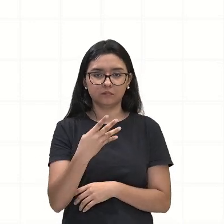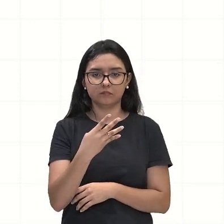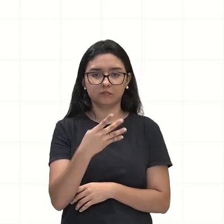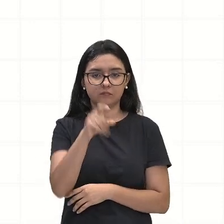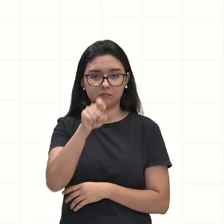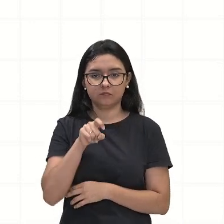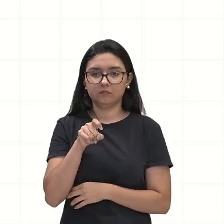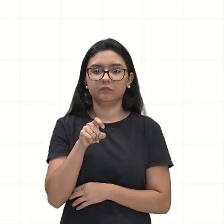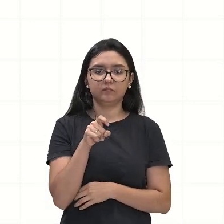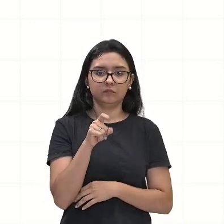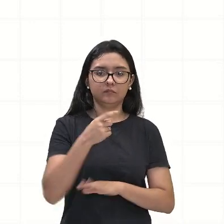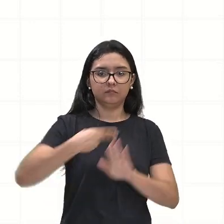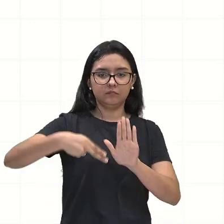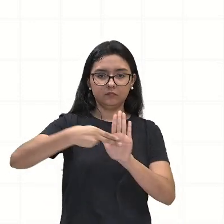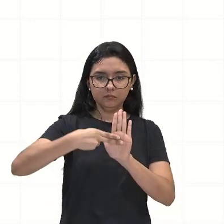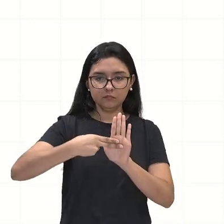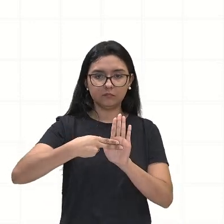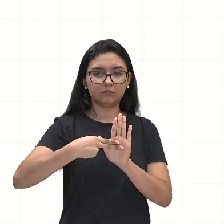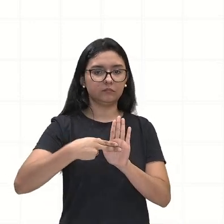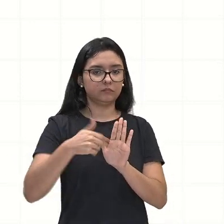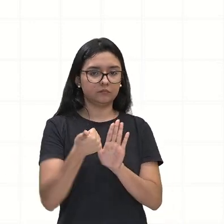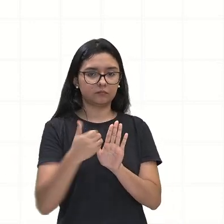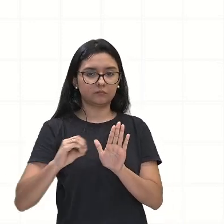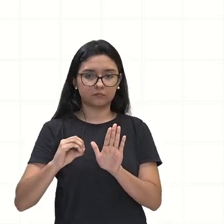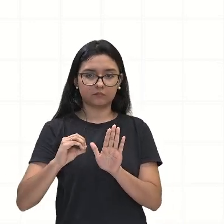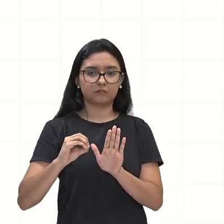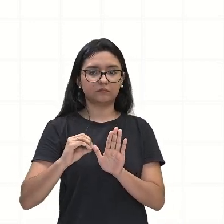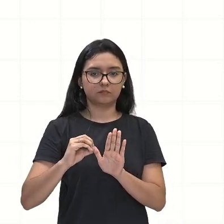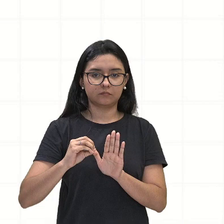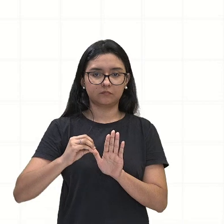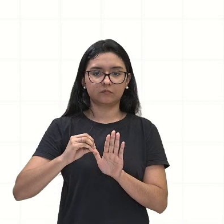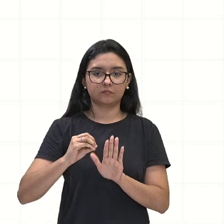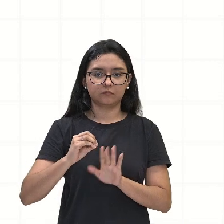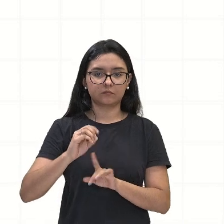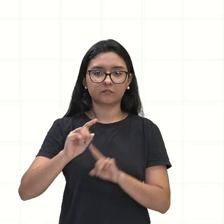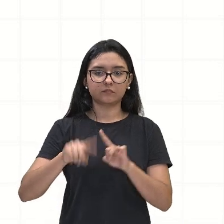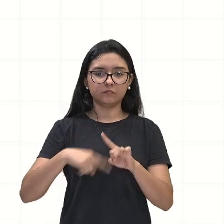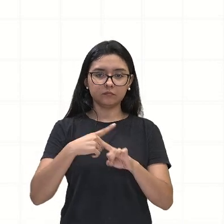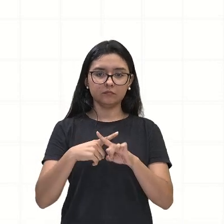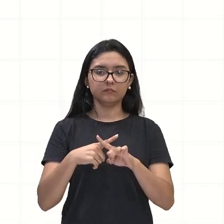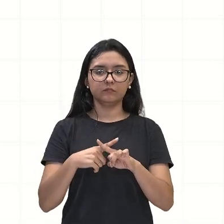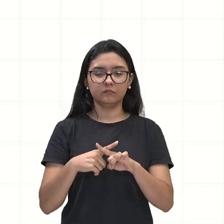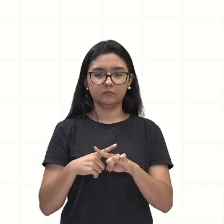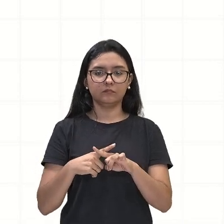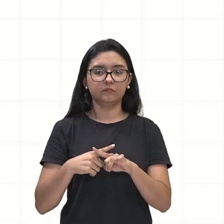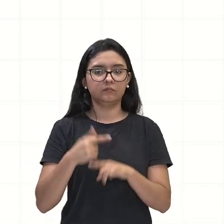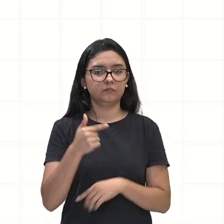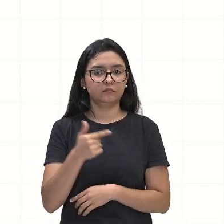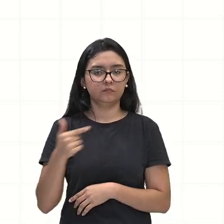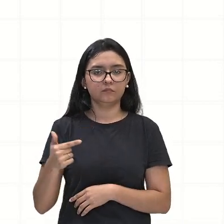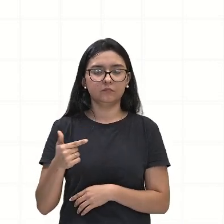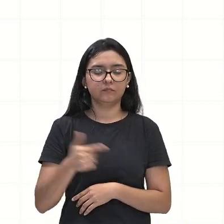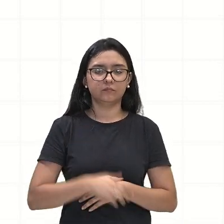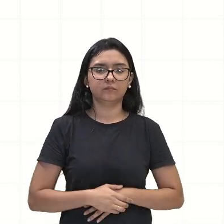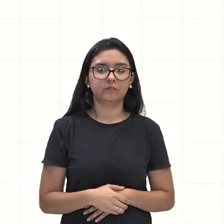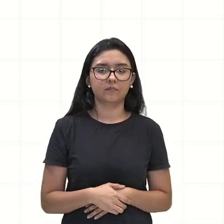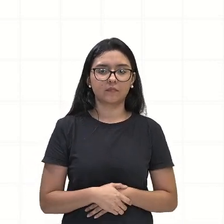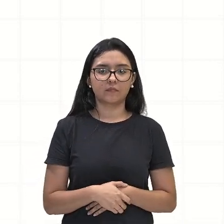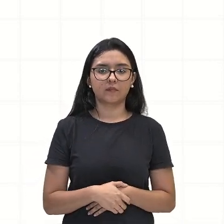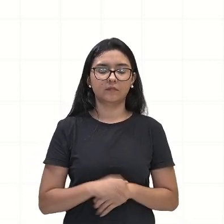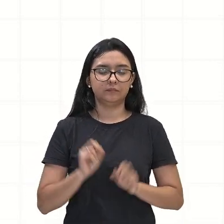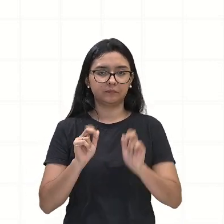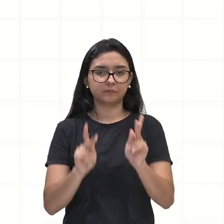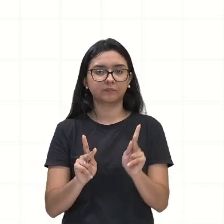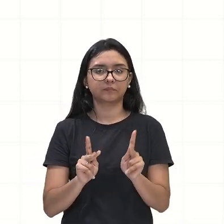24x é igual a 10 vezes 22.